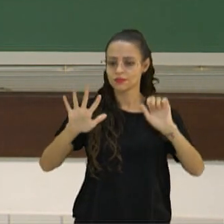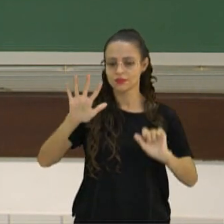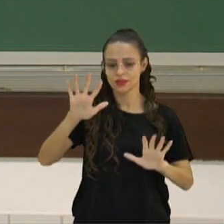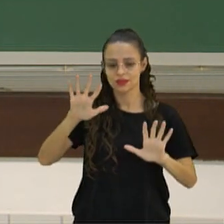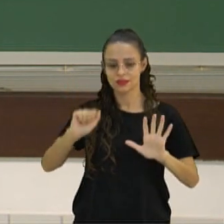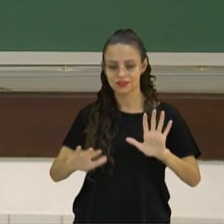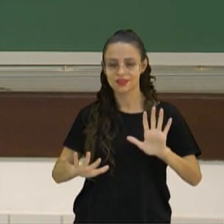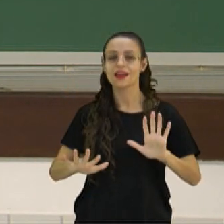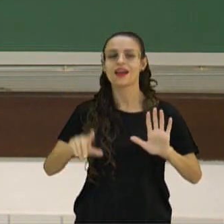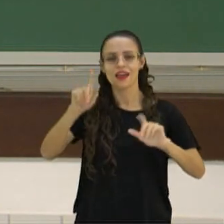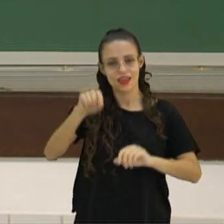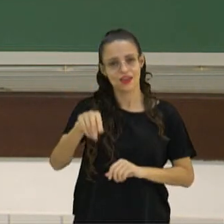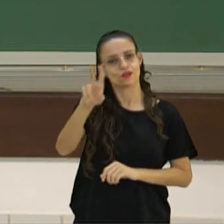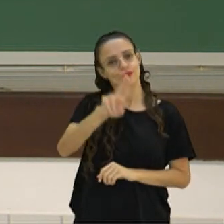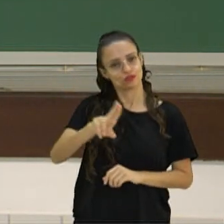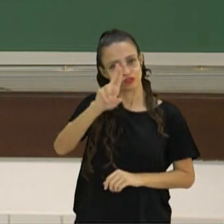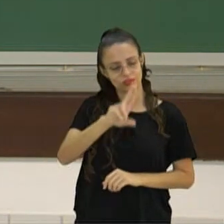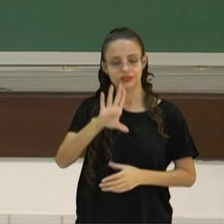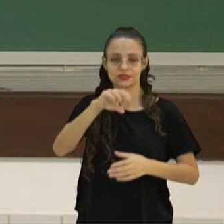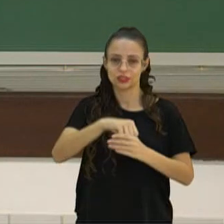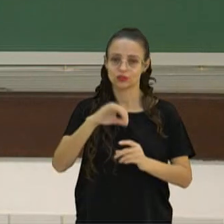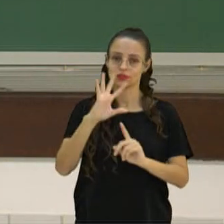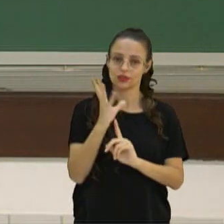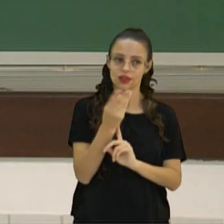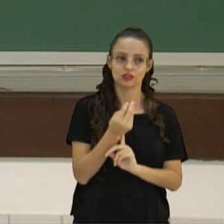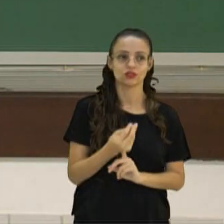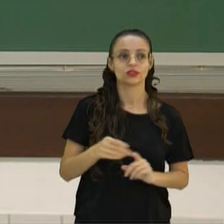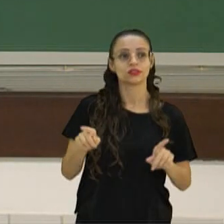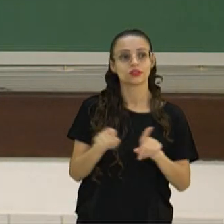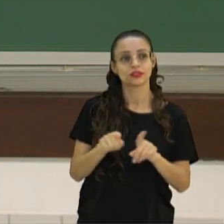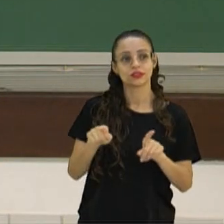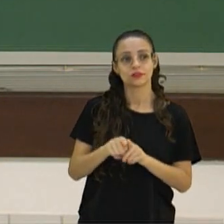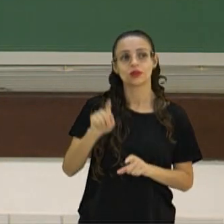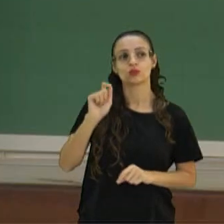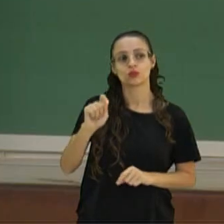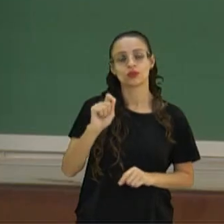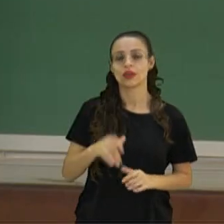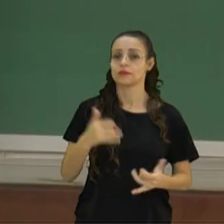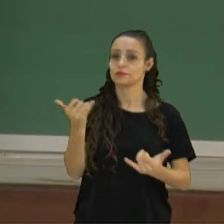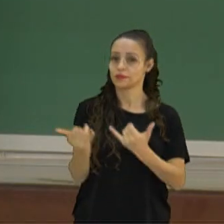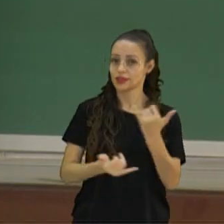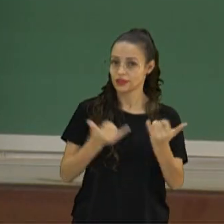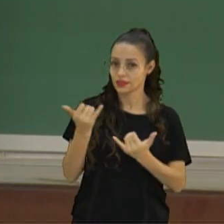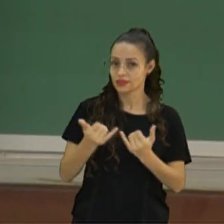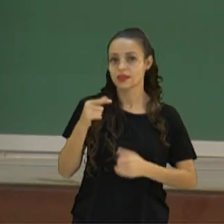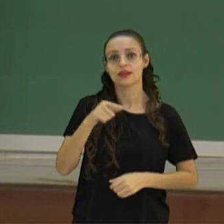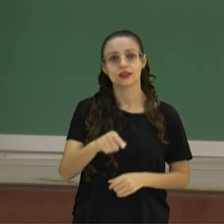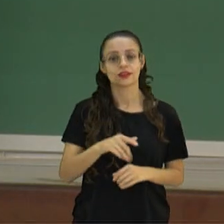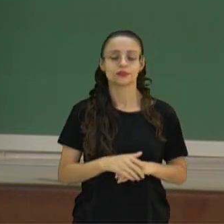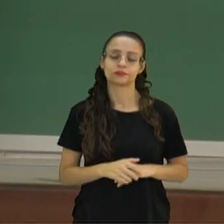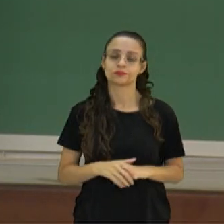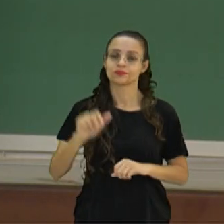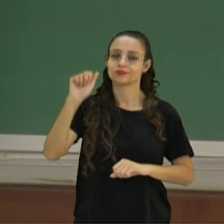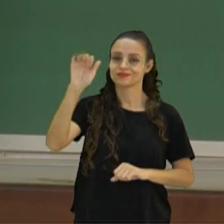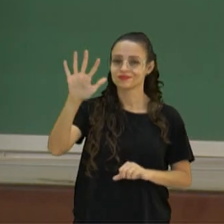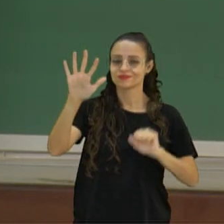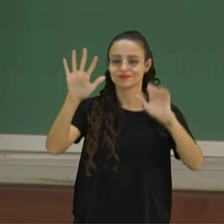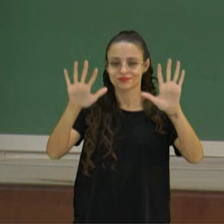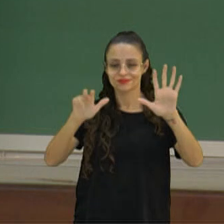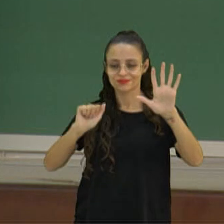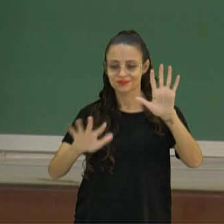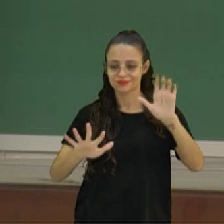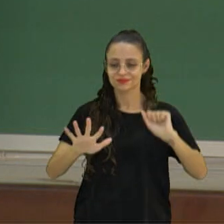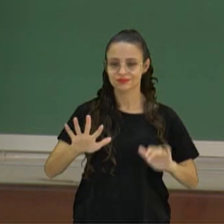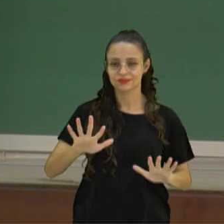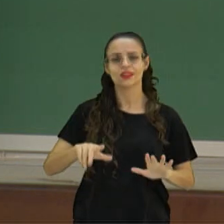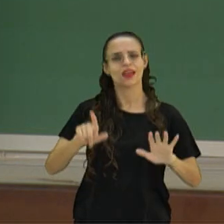utilizada na arte. A segunda situação, nós temos a mímica como brincadeira, né? Então, a mímica também é muito usada como